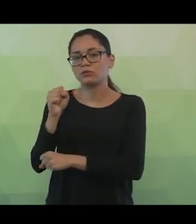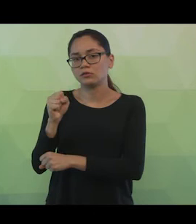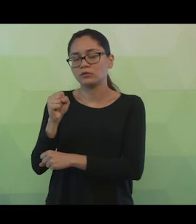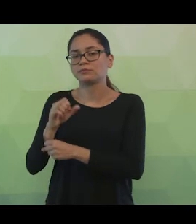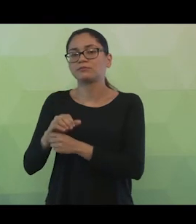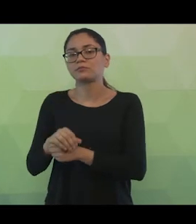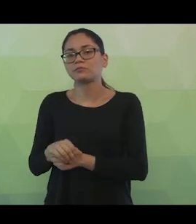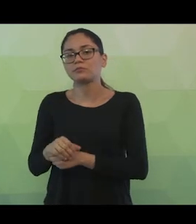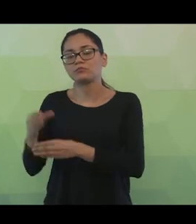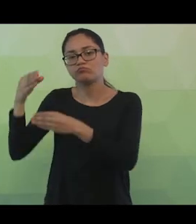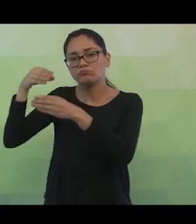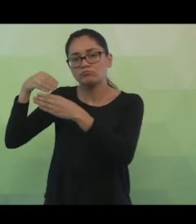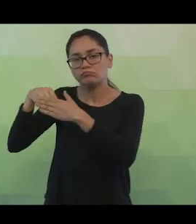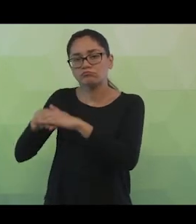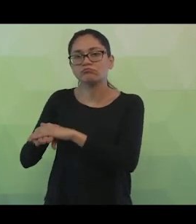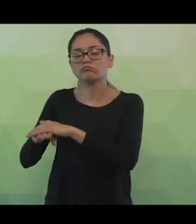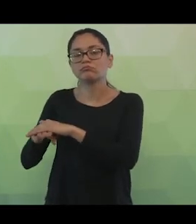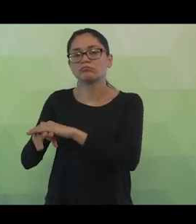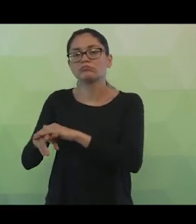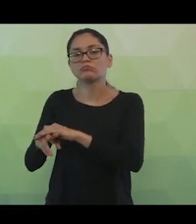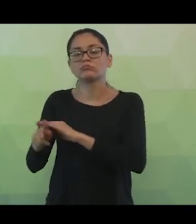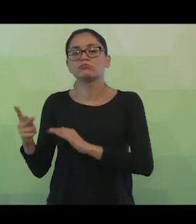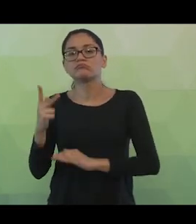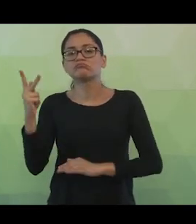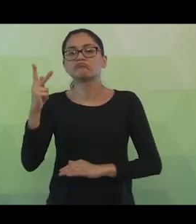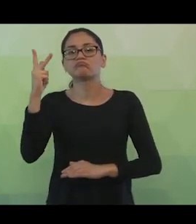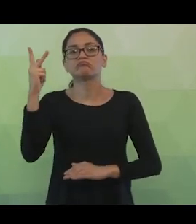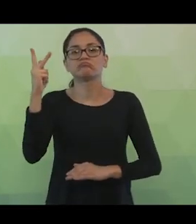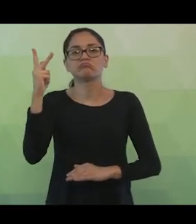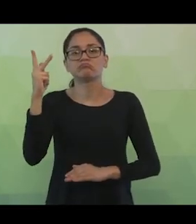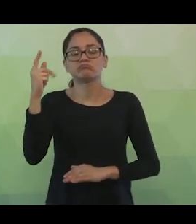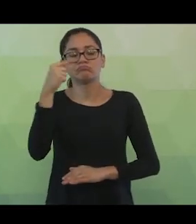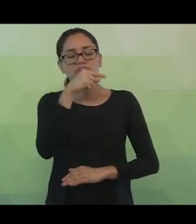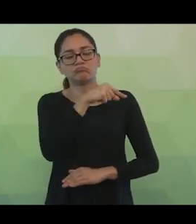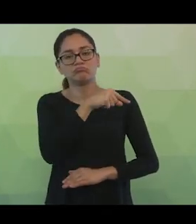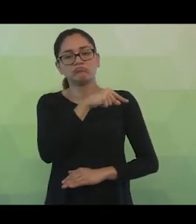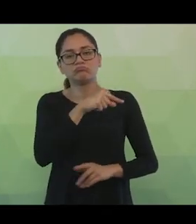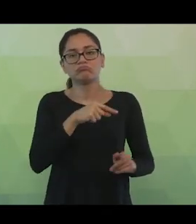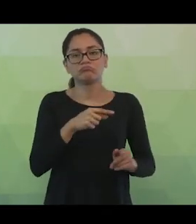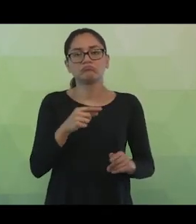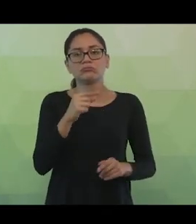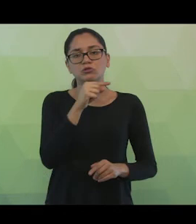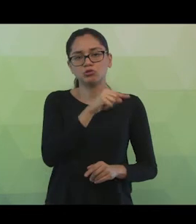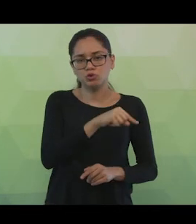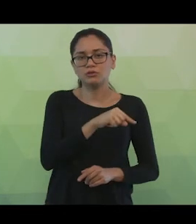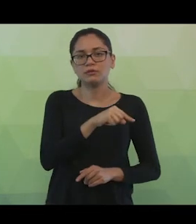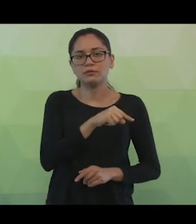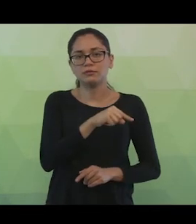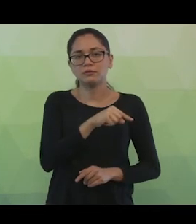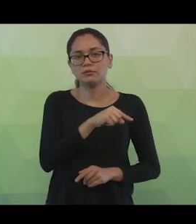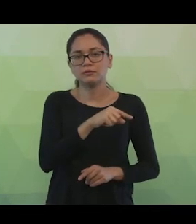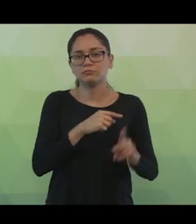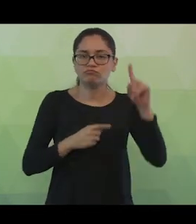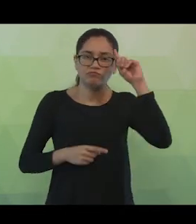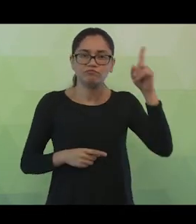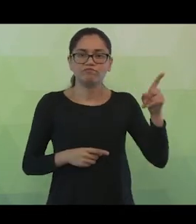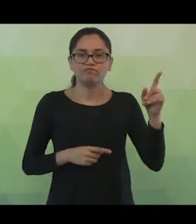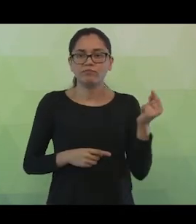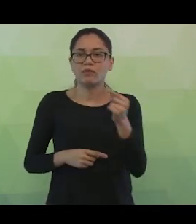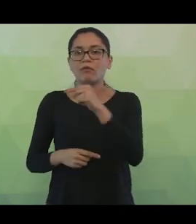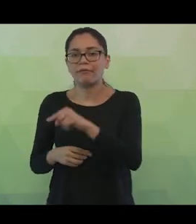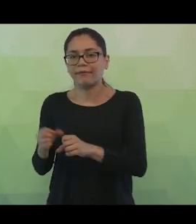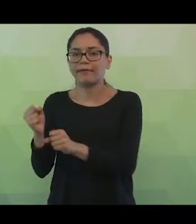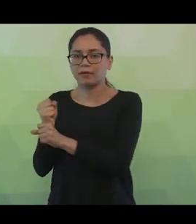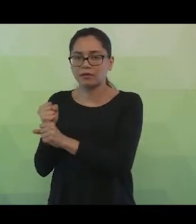que irá armazenar um valor obtido através da conversão dos dias que o usuário digitou em